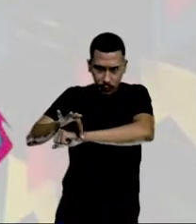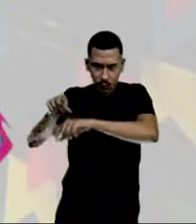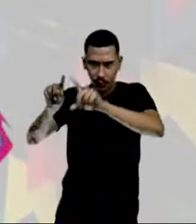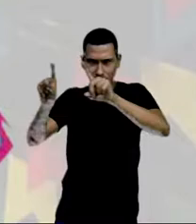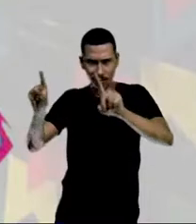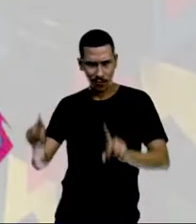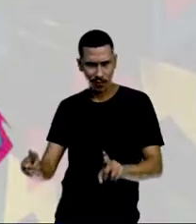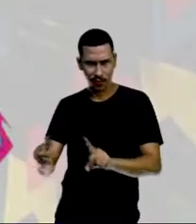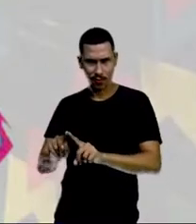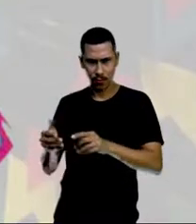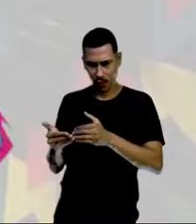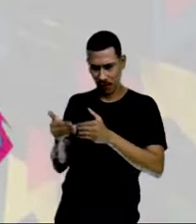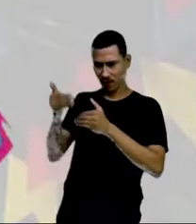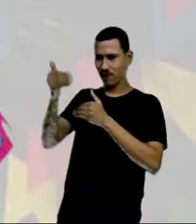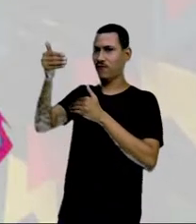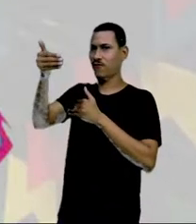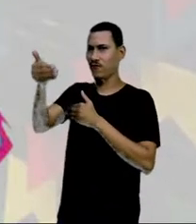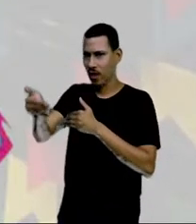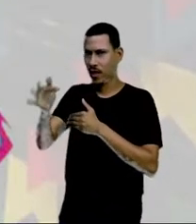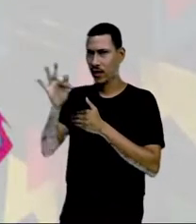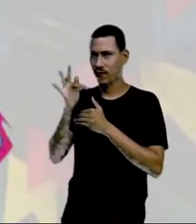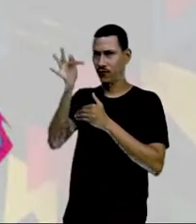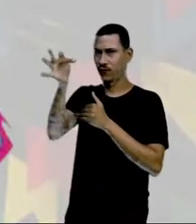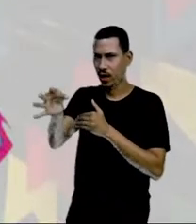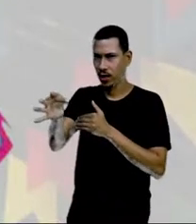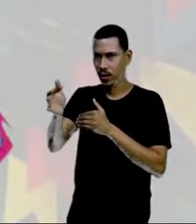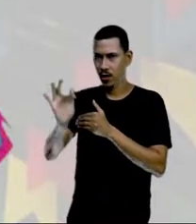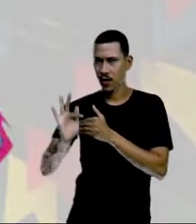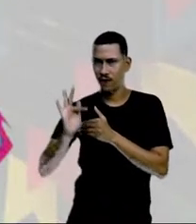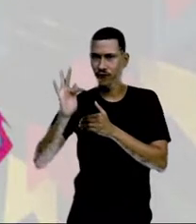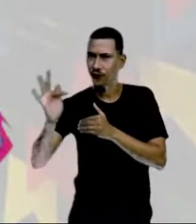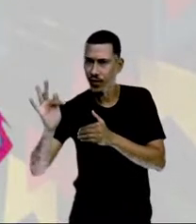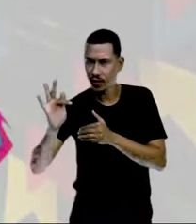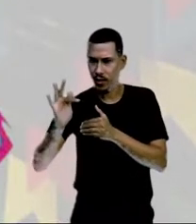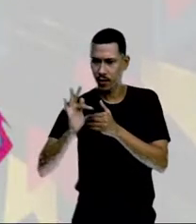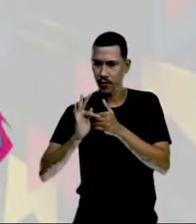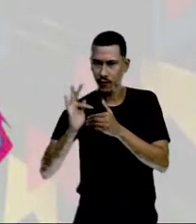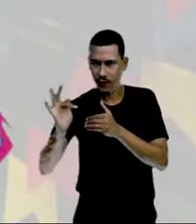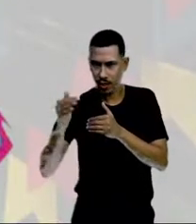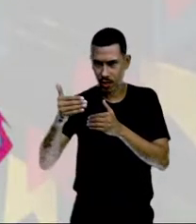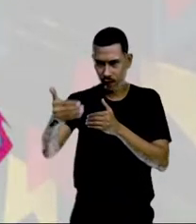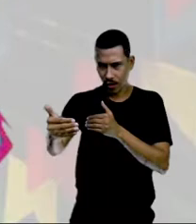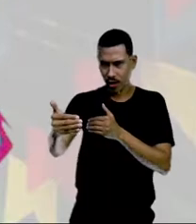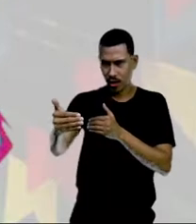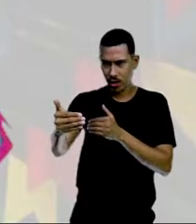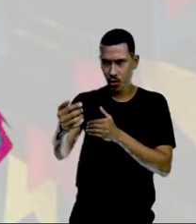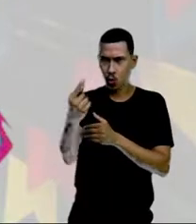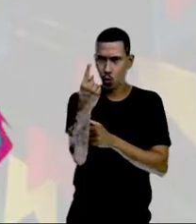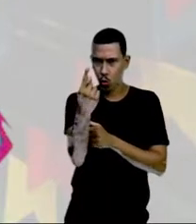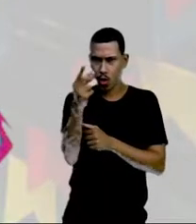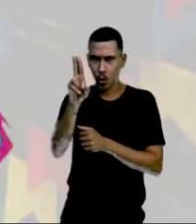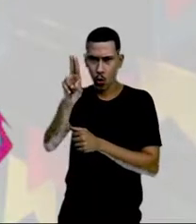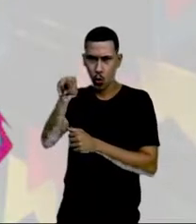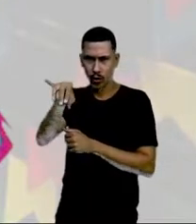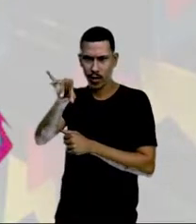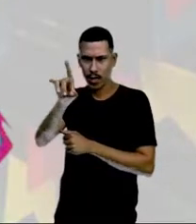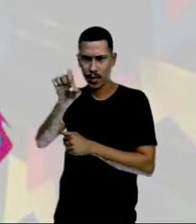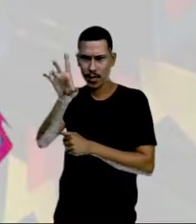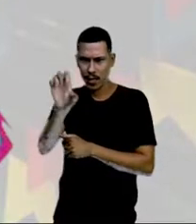daqui, a frente dela mede uma unidade de comprimento.